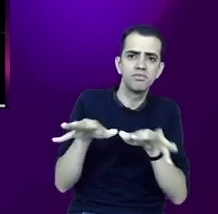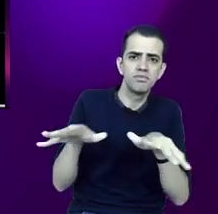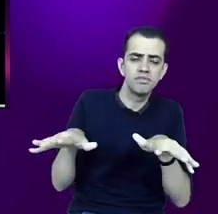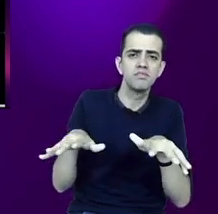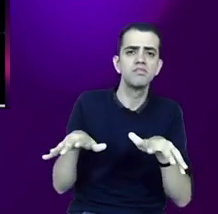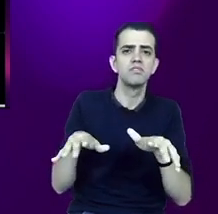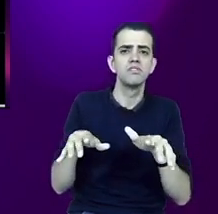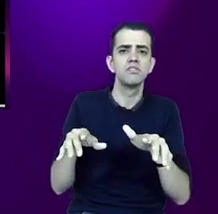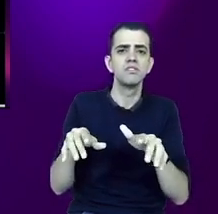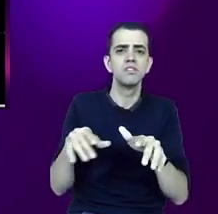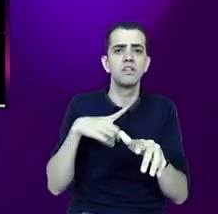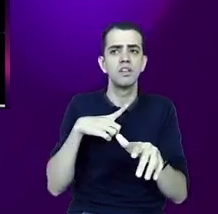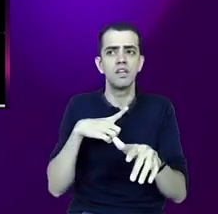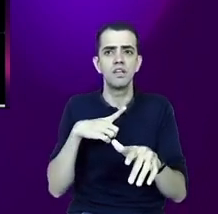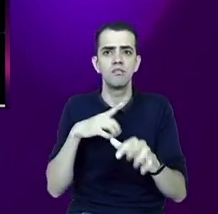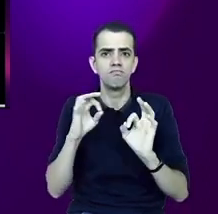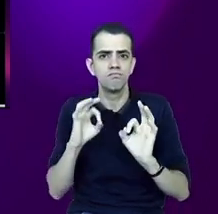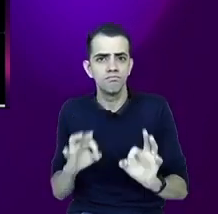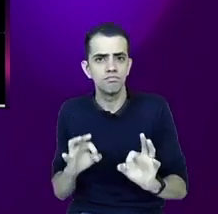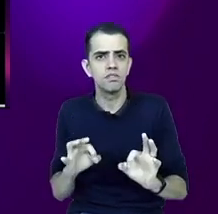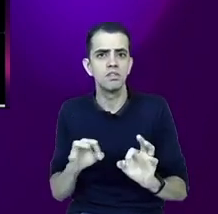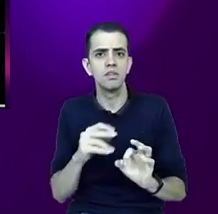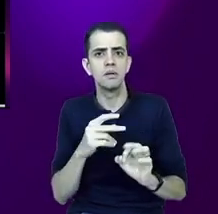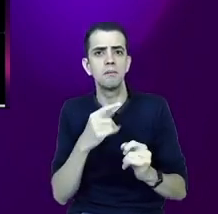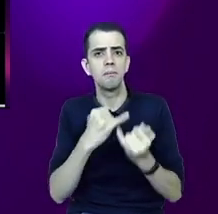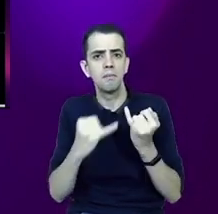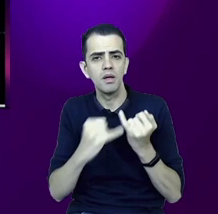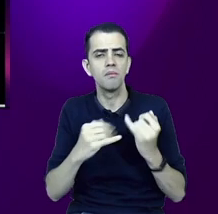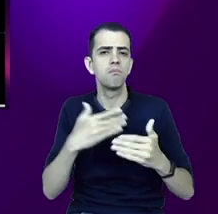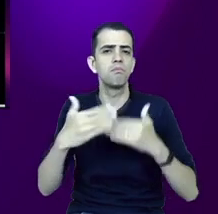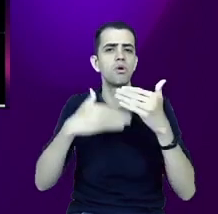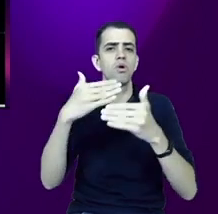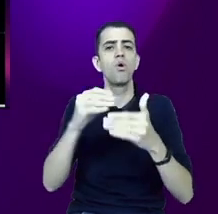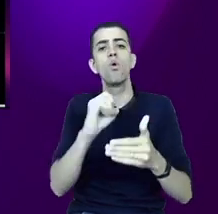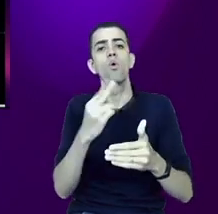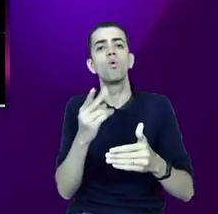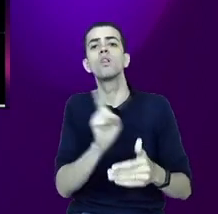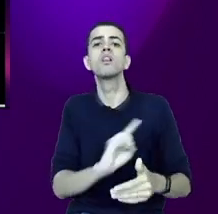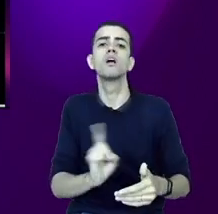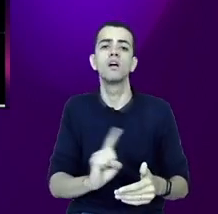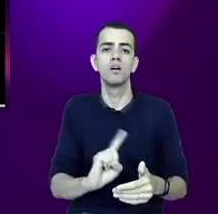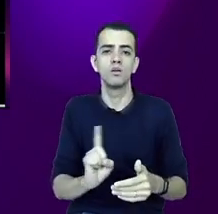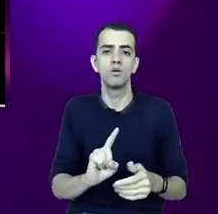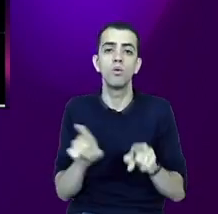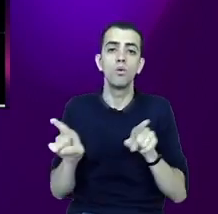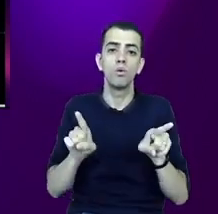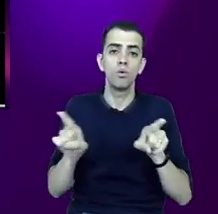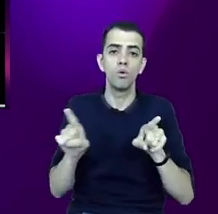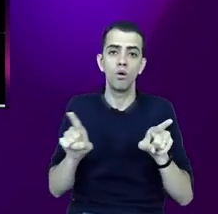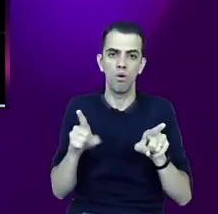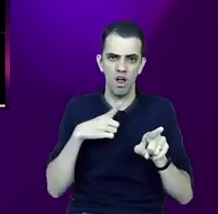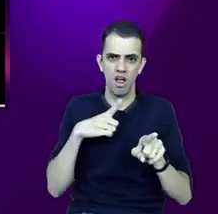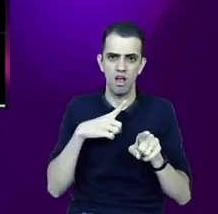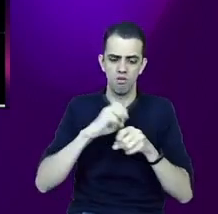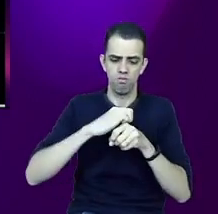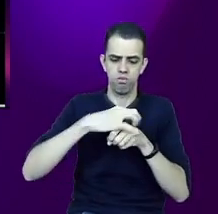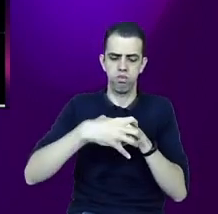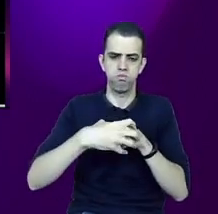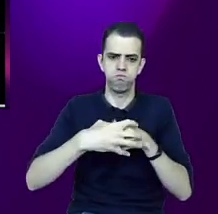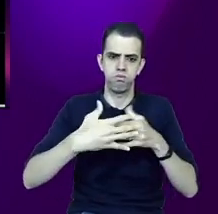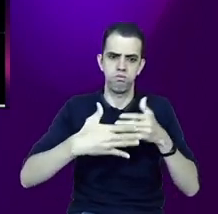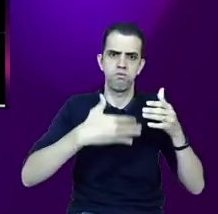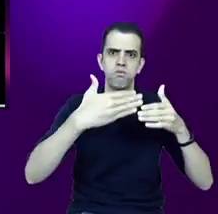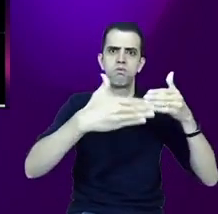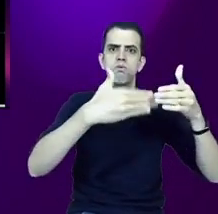tratava de fato de uma pseudoprogressão ou não, né? Se seria um tumor progredindo de fato, ou até